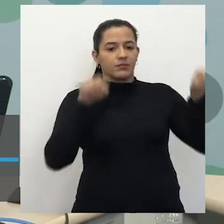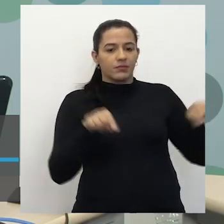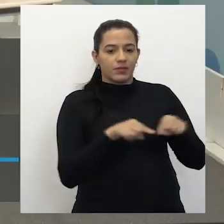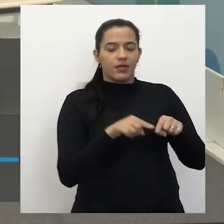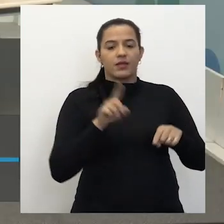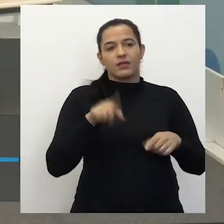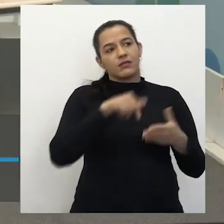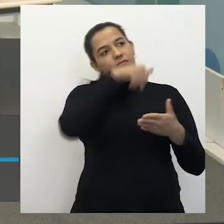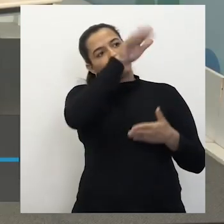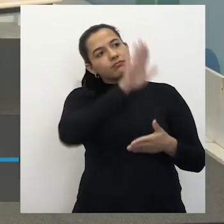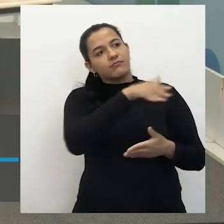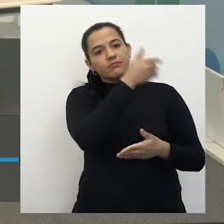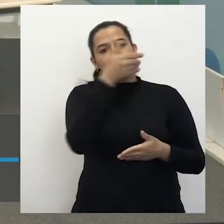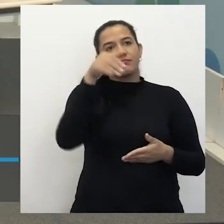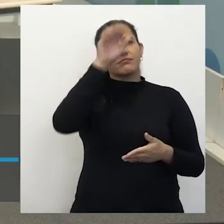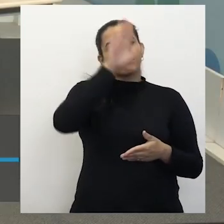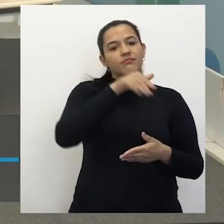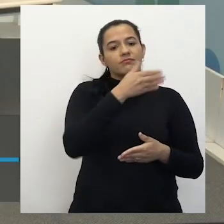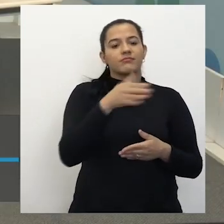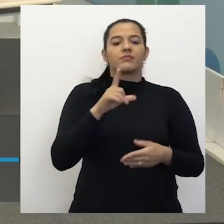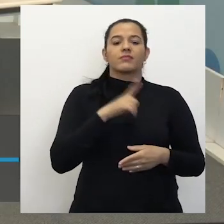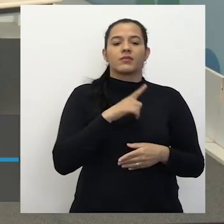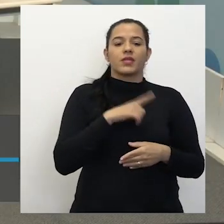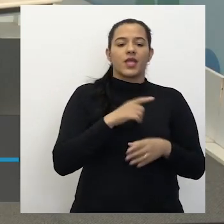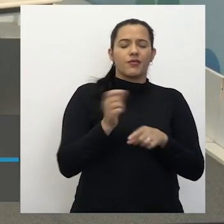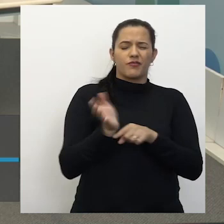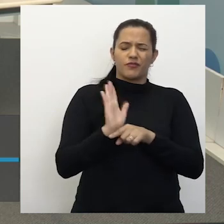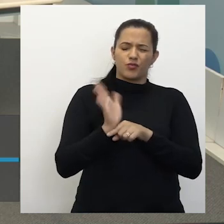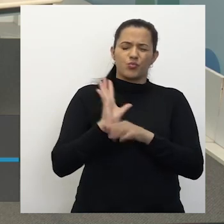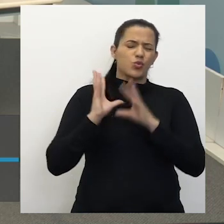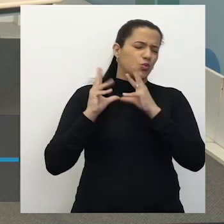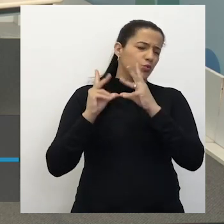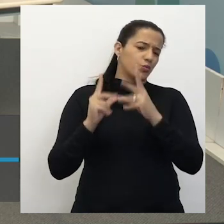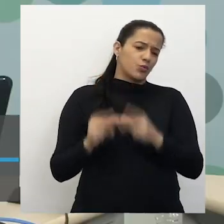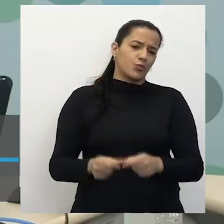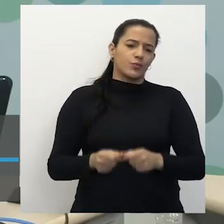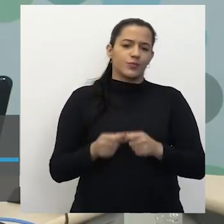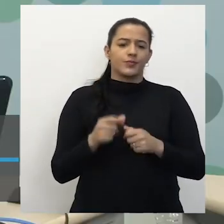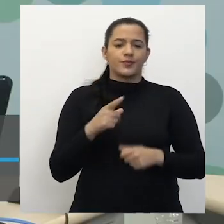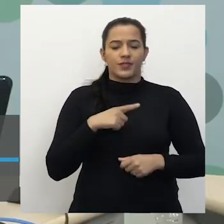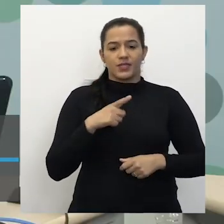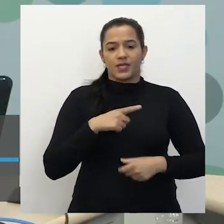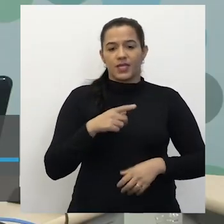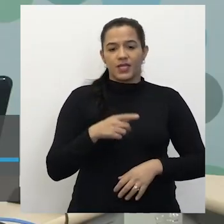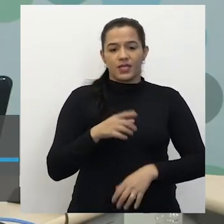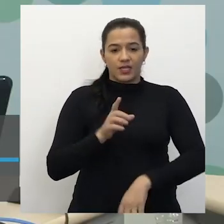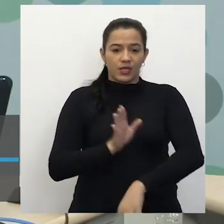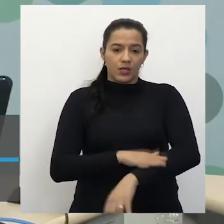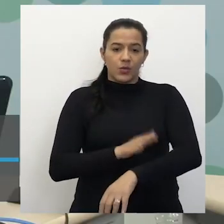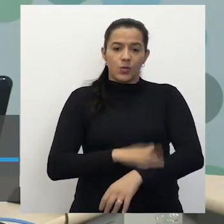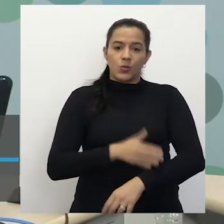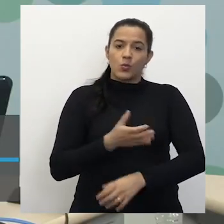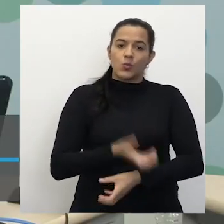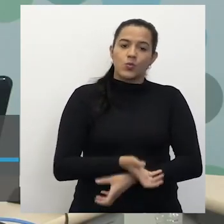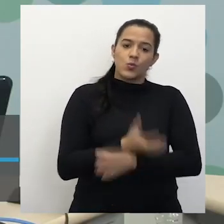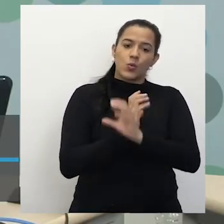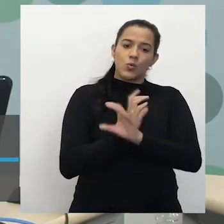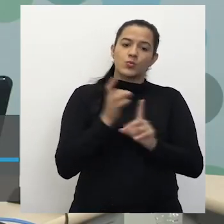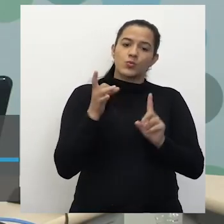Monet, não é? Ele faz... Você lembra desse filme que ele fica lá? Ele tem ossos de vidro, não é? E aí ele